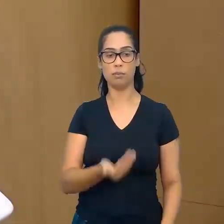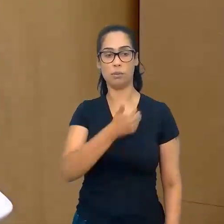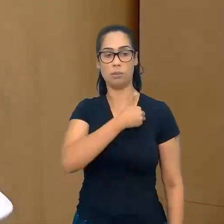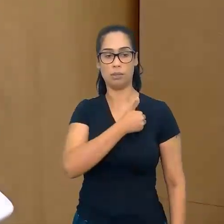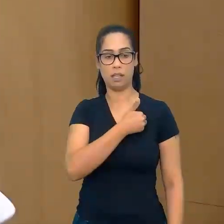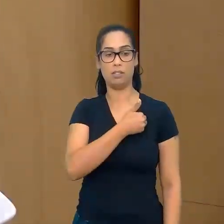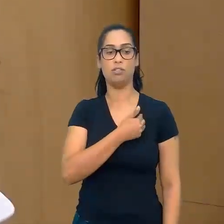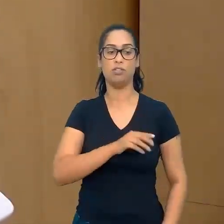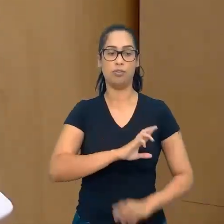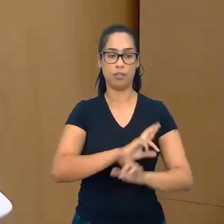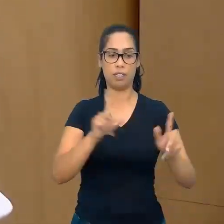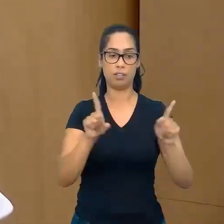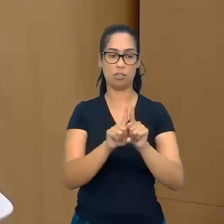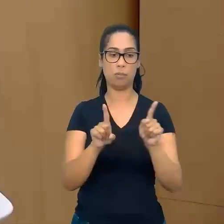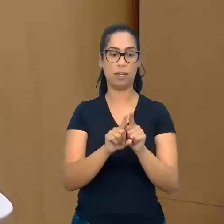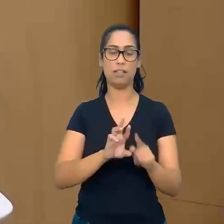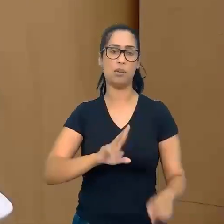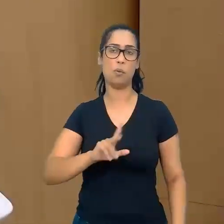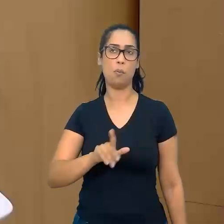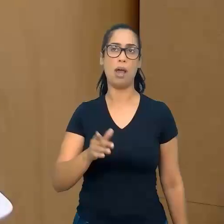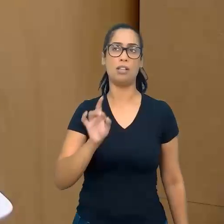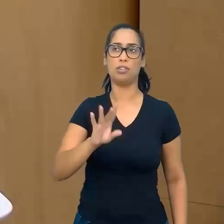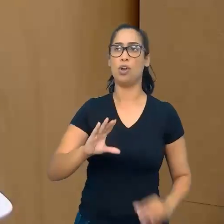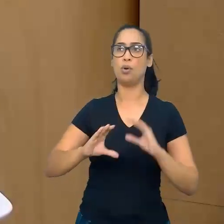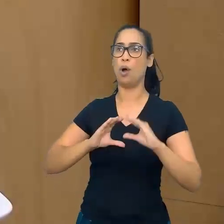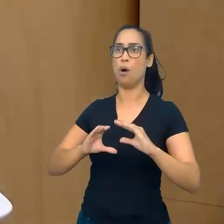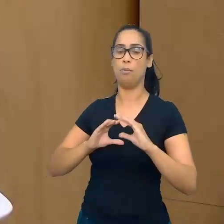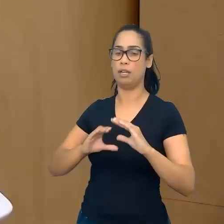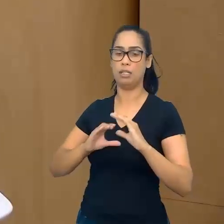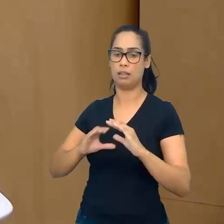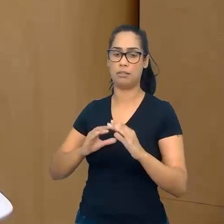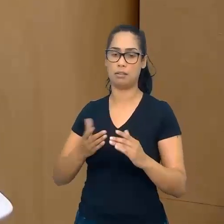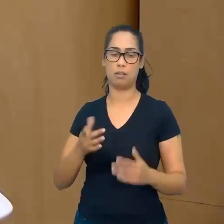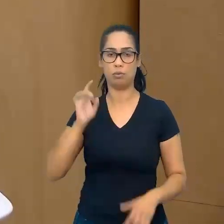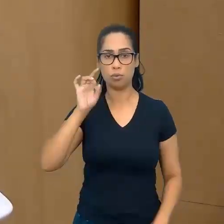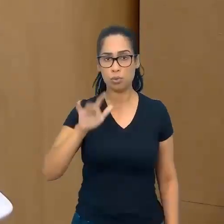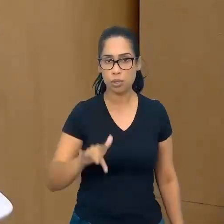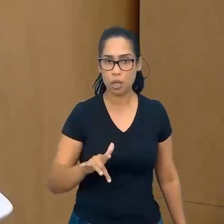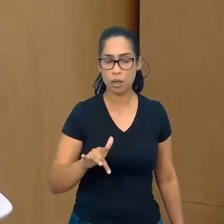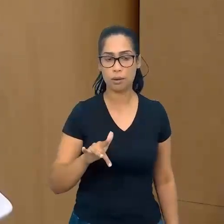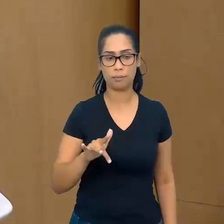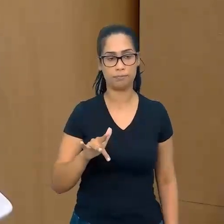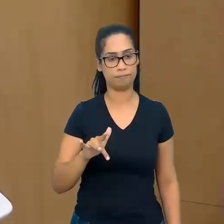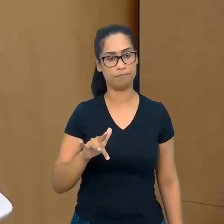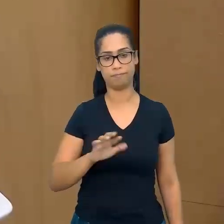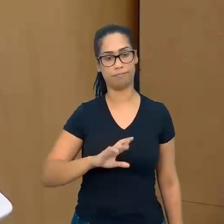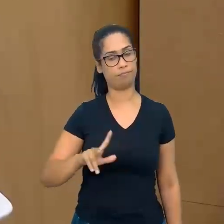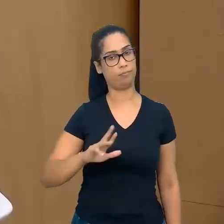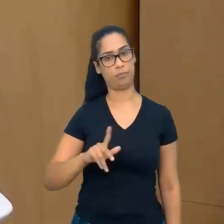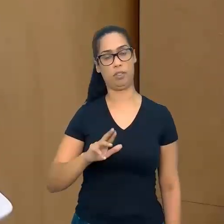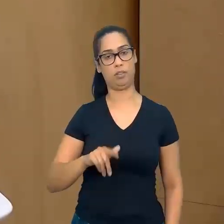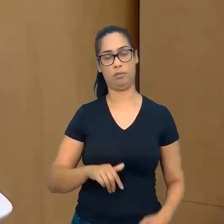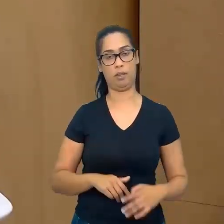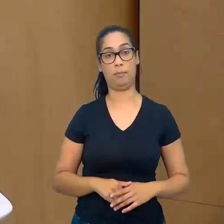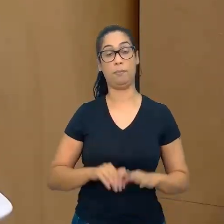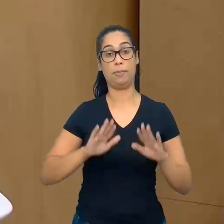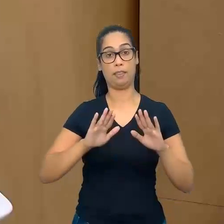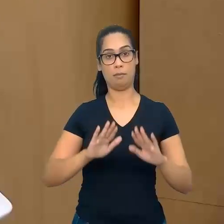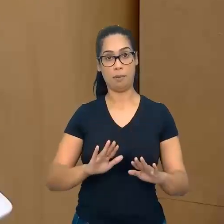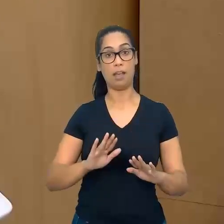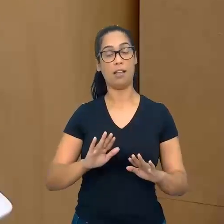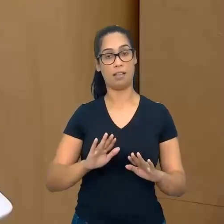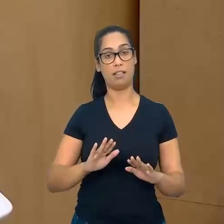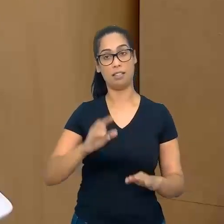a comunicação com o outro né como a gente tinha assim comunicar efetivamente mas as teorias elas vão